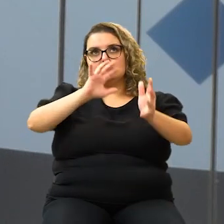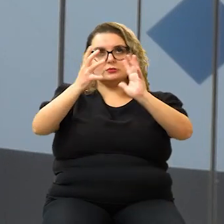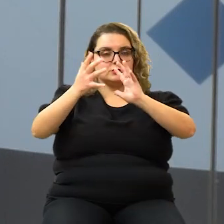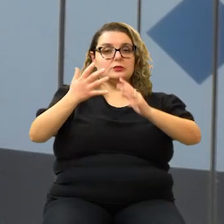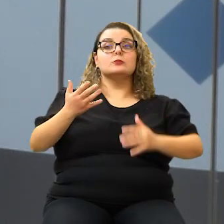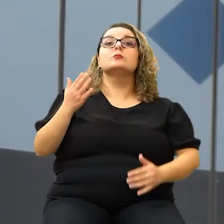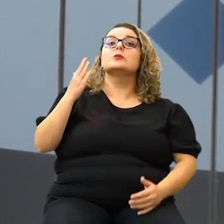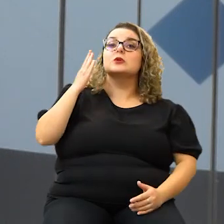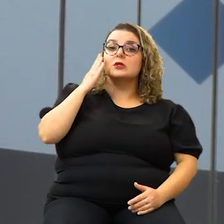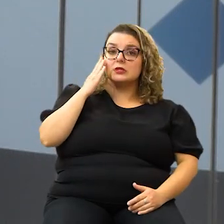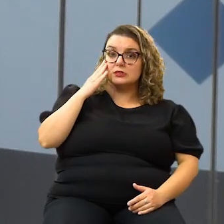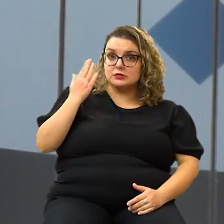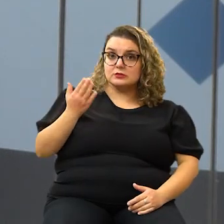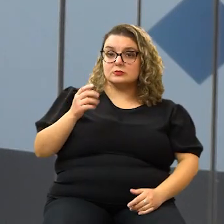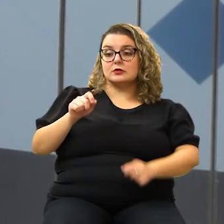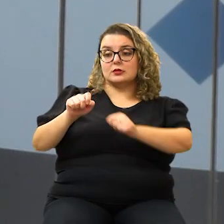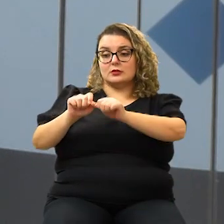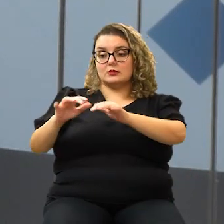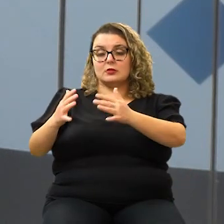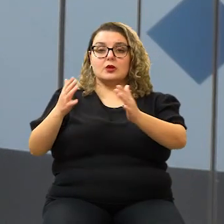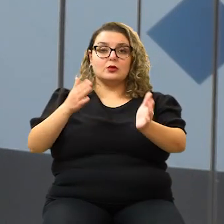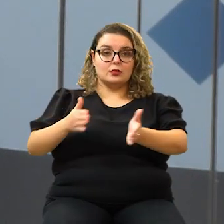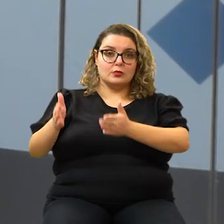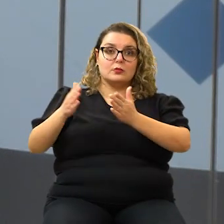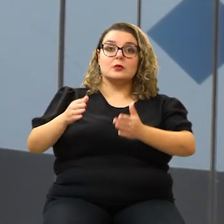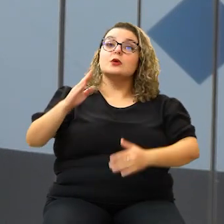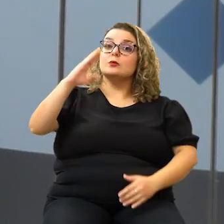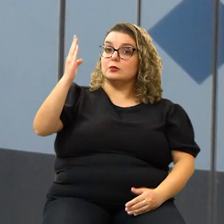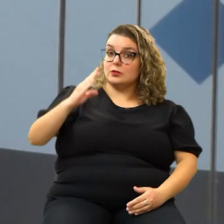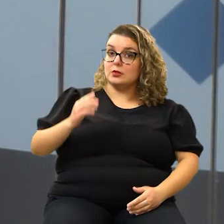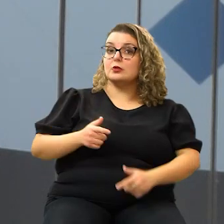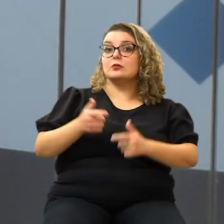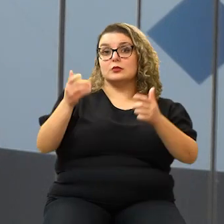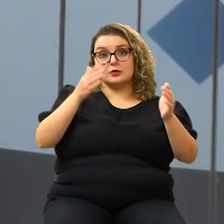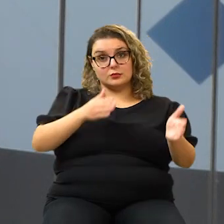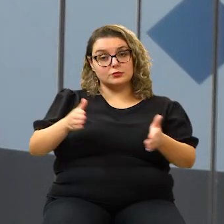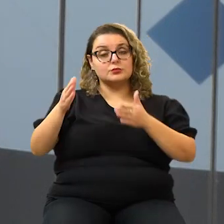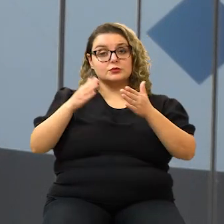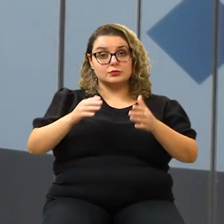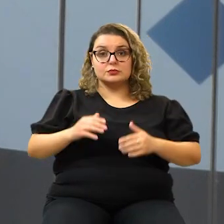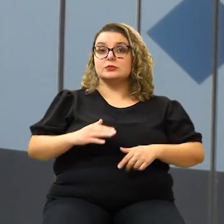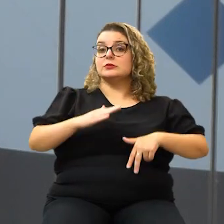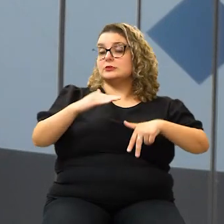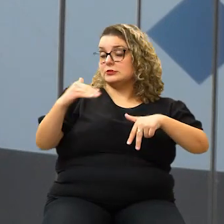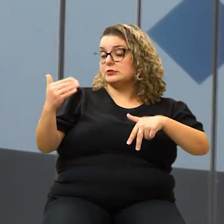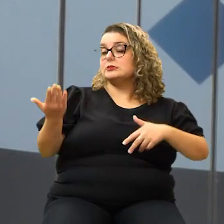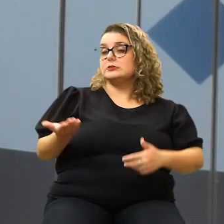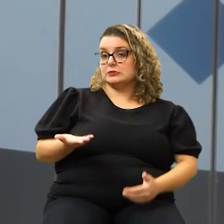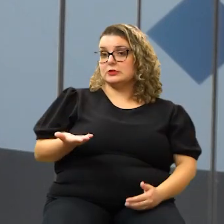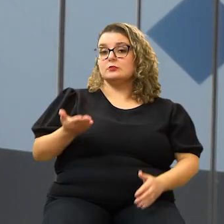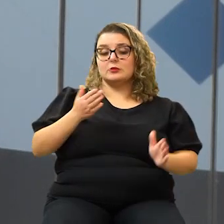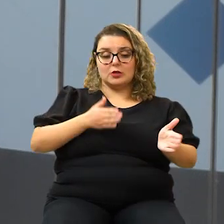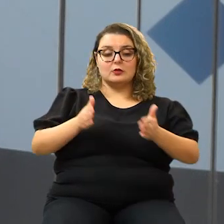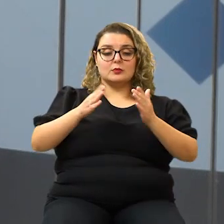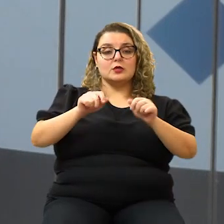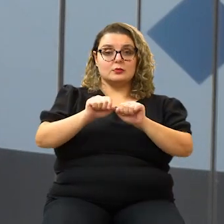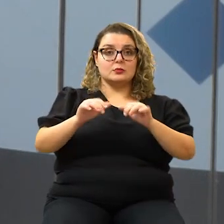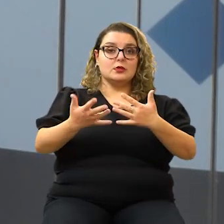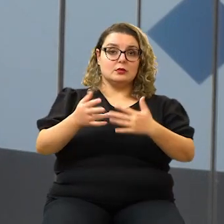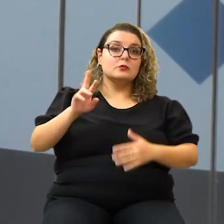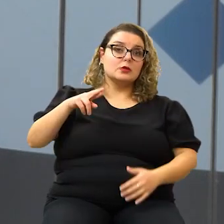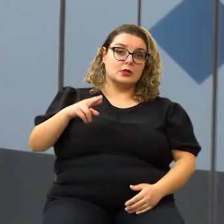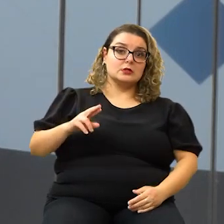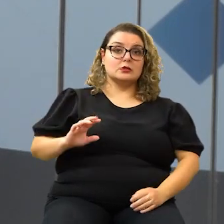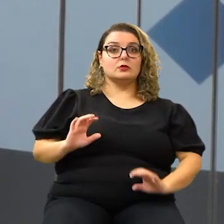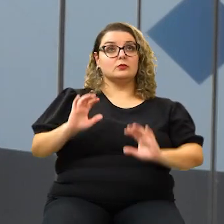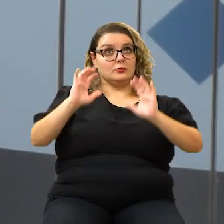porque a gente sabe que a agricultura produz, e o Brasil é um grande produtor, se destaca na produção agrícola por conta